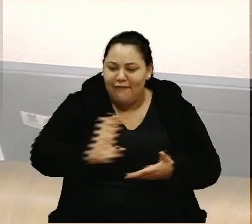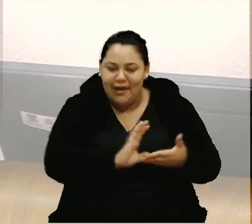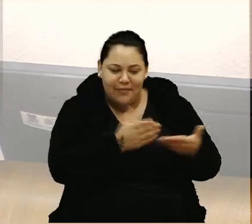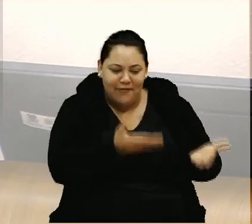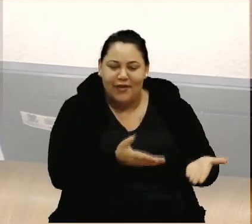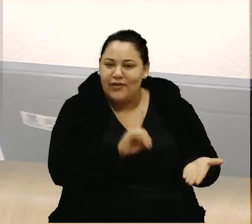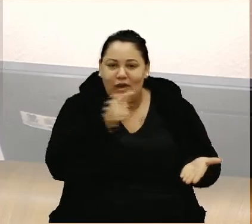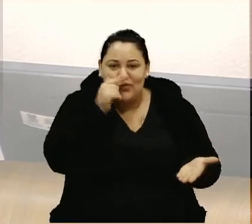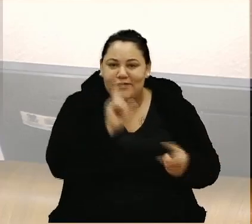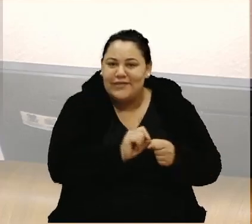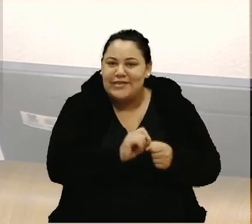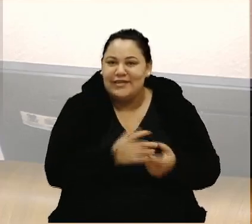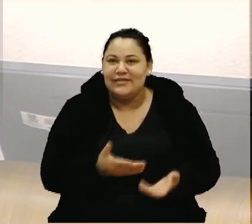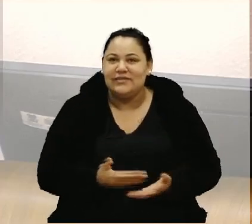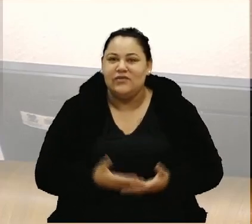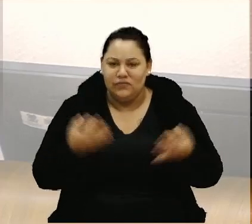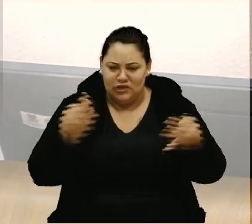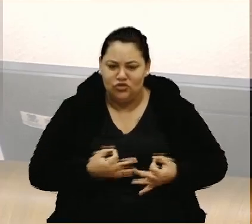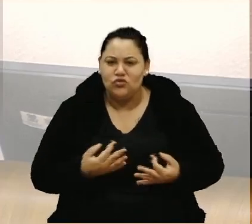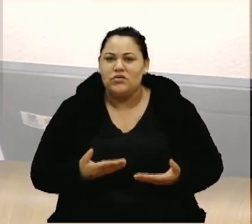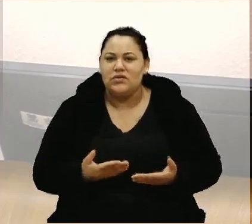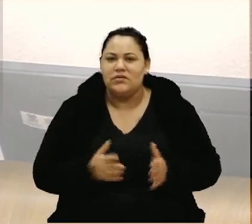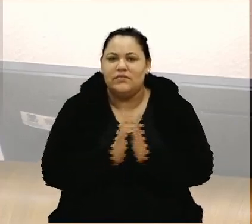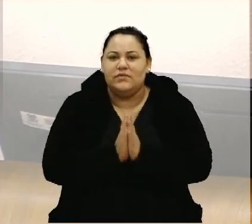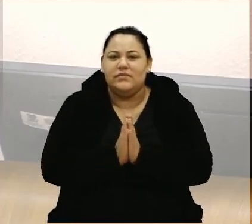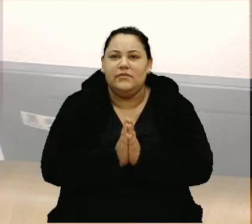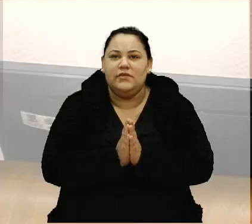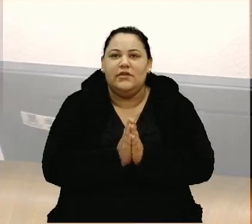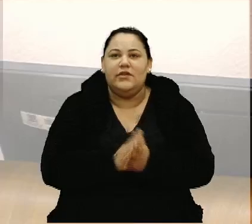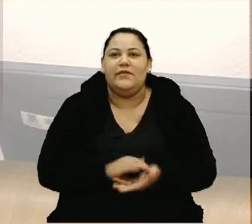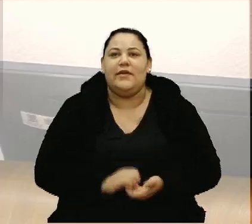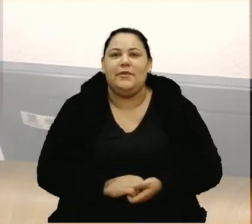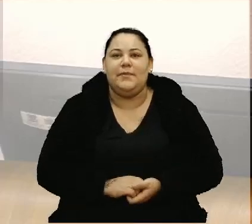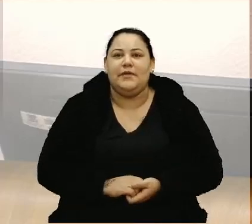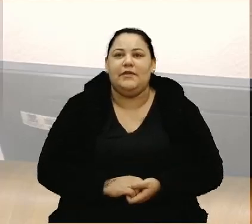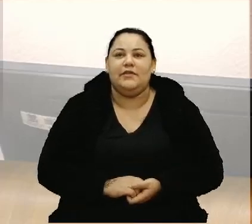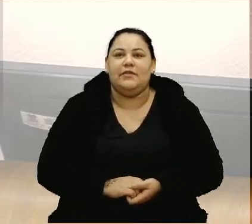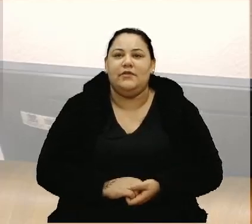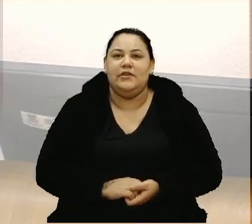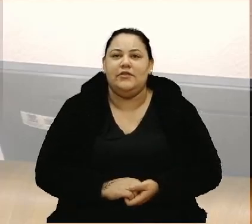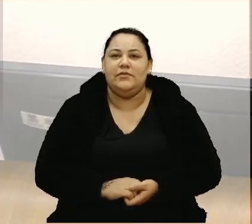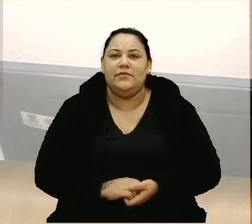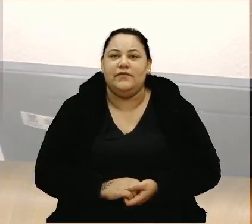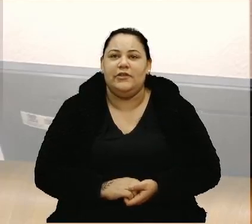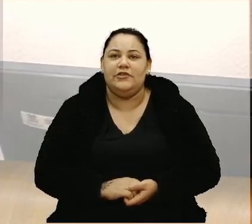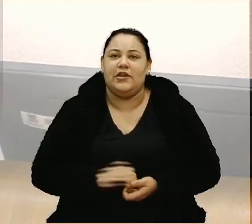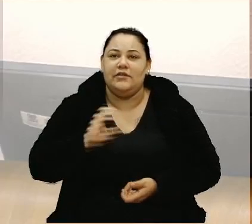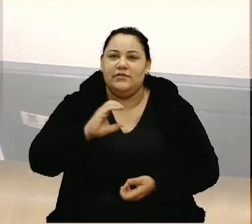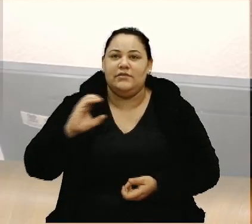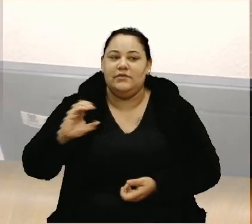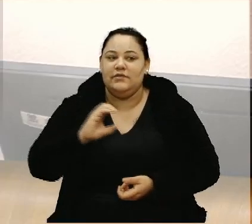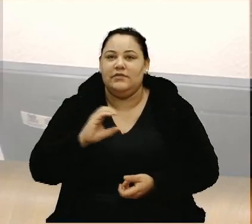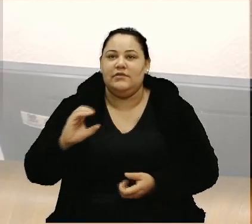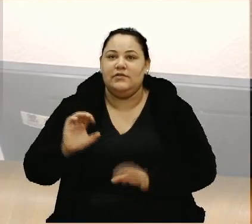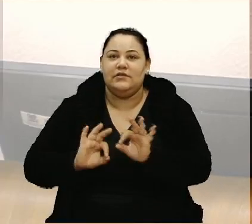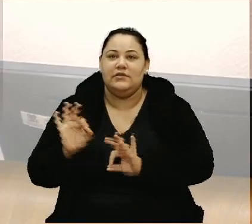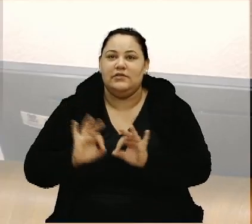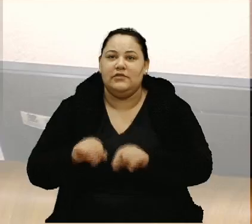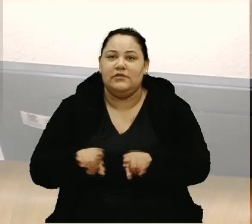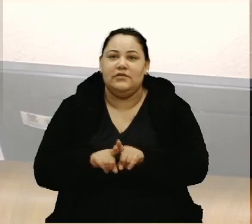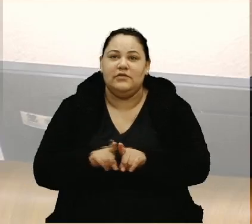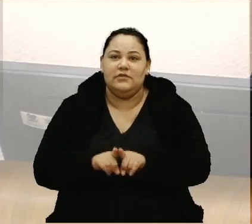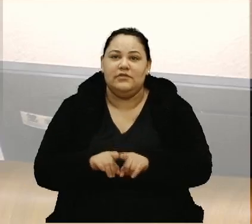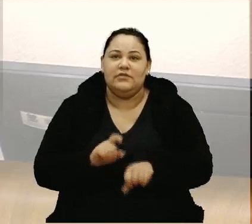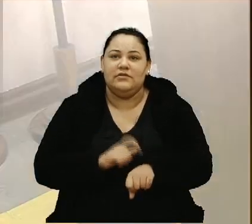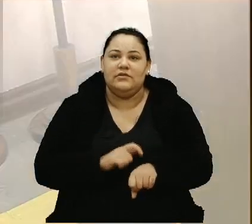faríamos. Então vamos ser justos. E os CCs estão muito organizadinhos na hora de serviço, hein? Cuidado. Pode dar problema isso aí no horário de